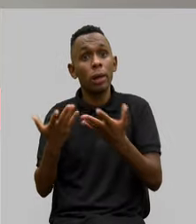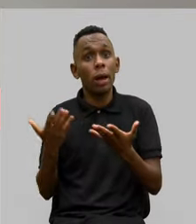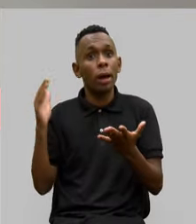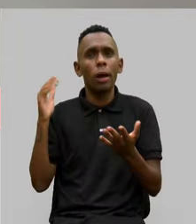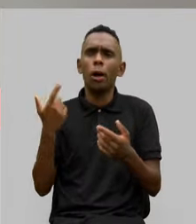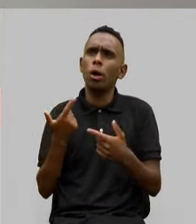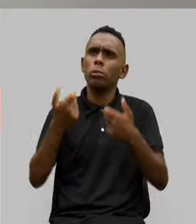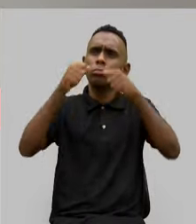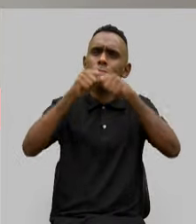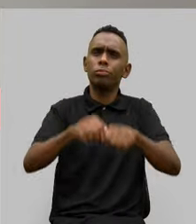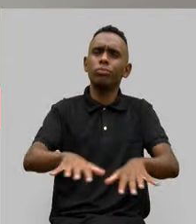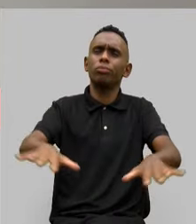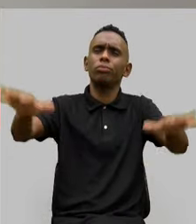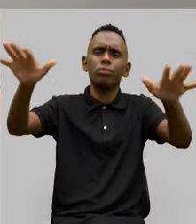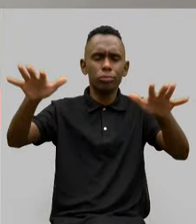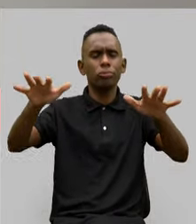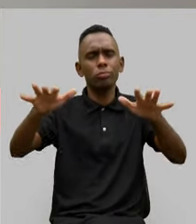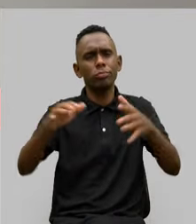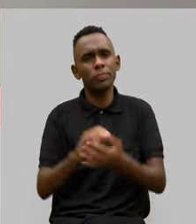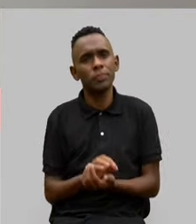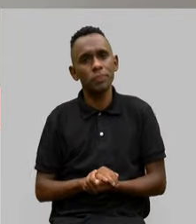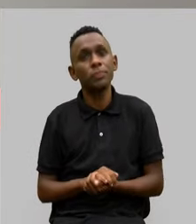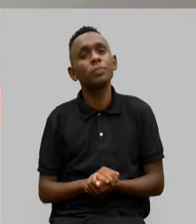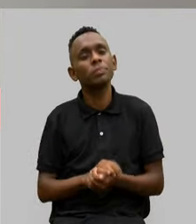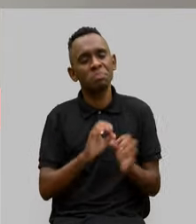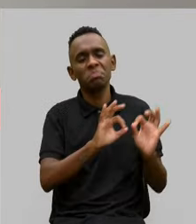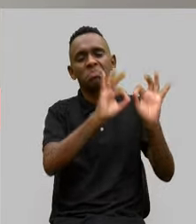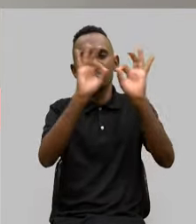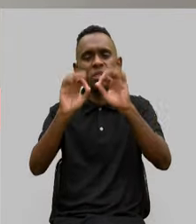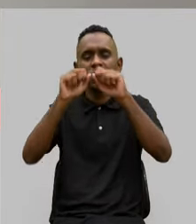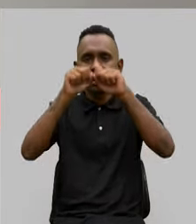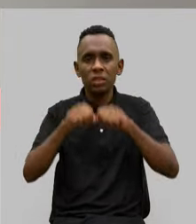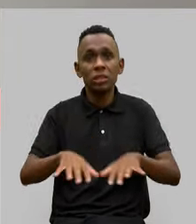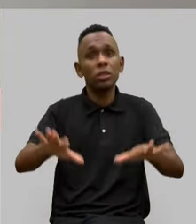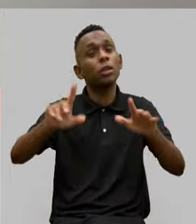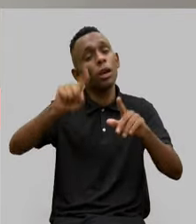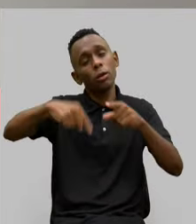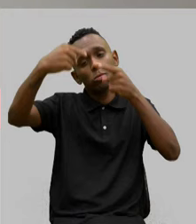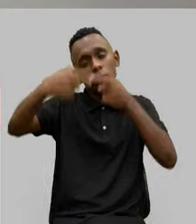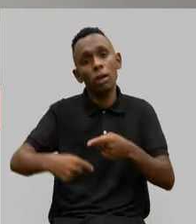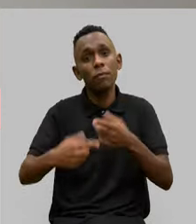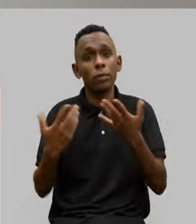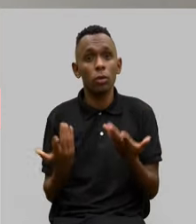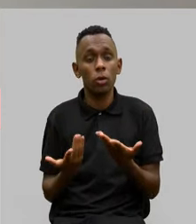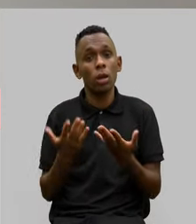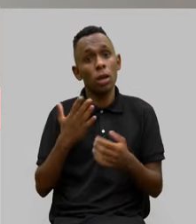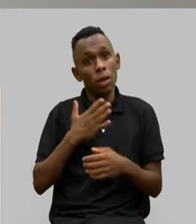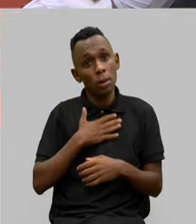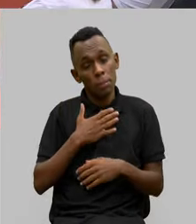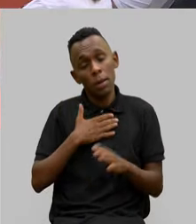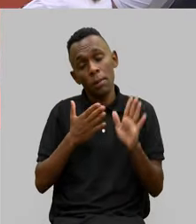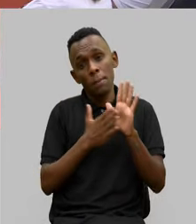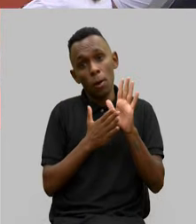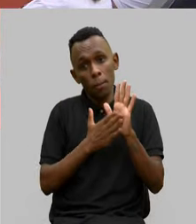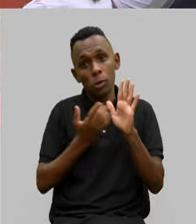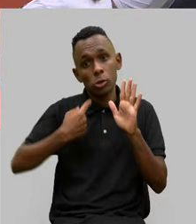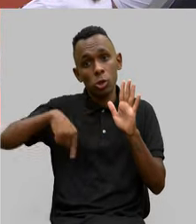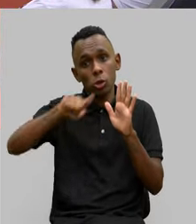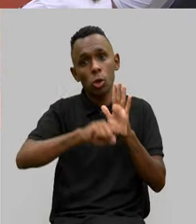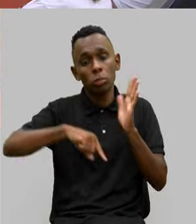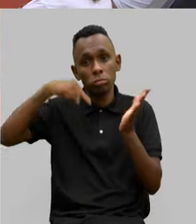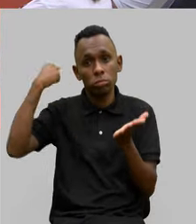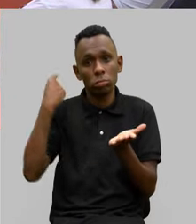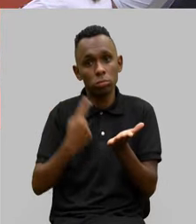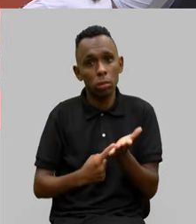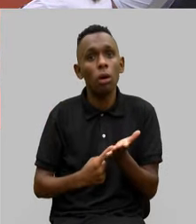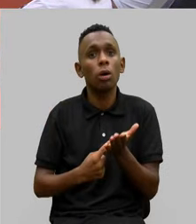nem imagina que ela chega ela chega ela chega né então acho que essa é a disputa da pauta eu queria eu queria propor que a gente se comprometesse